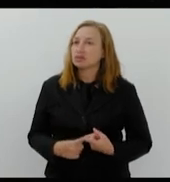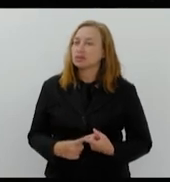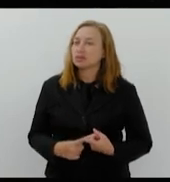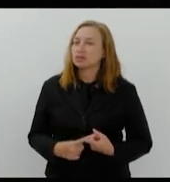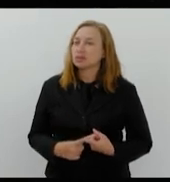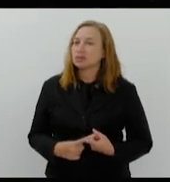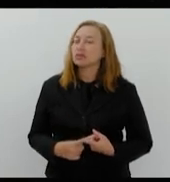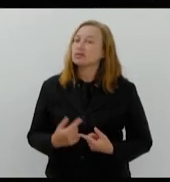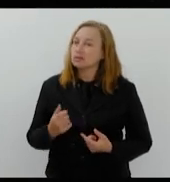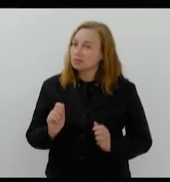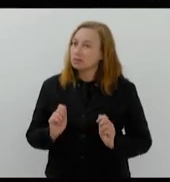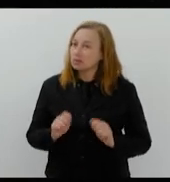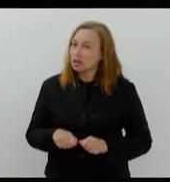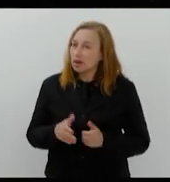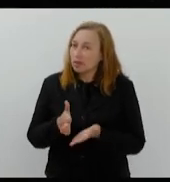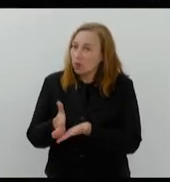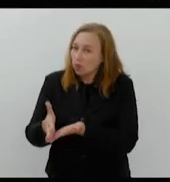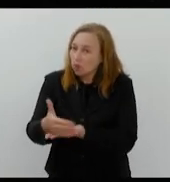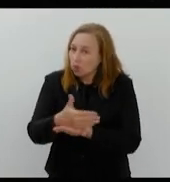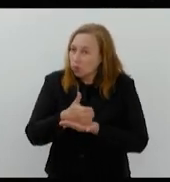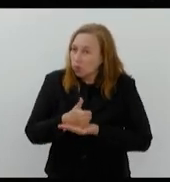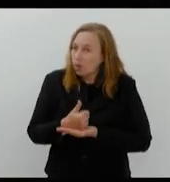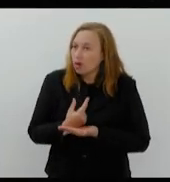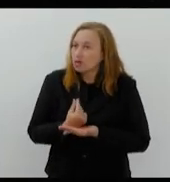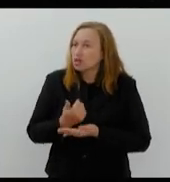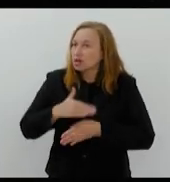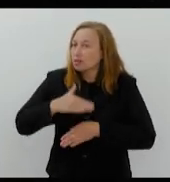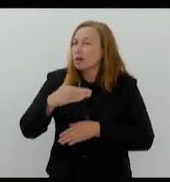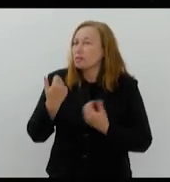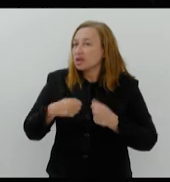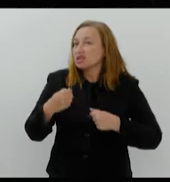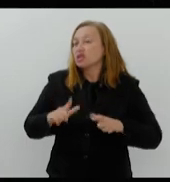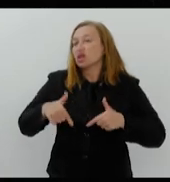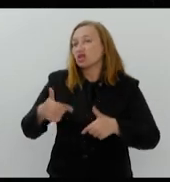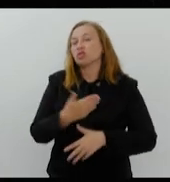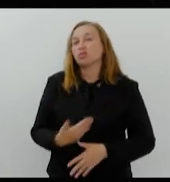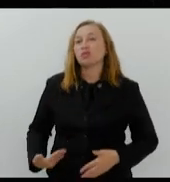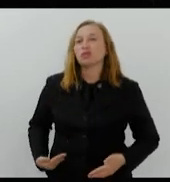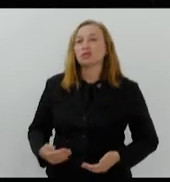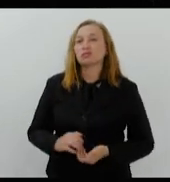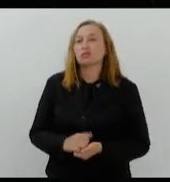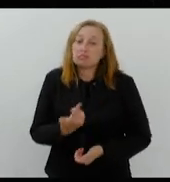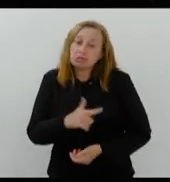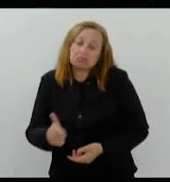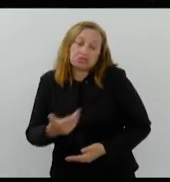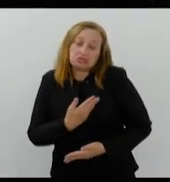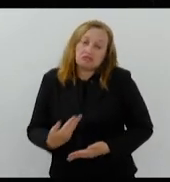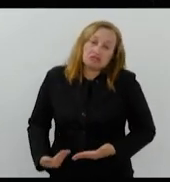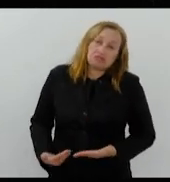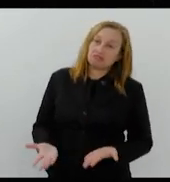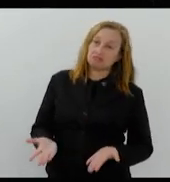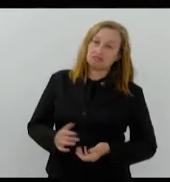aumentar a receita. Basta ter governo. Nós não temos governo.